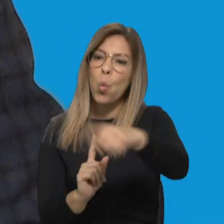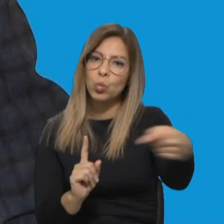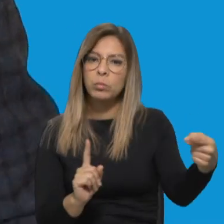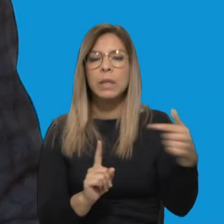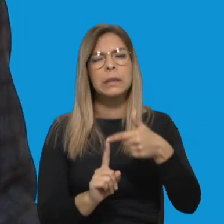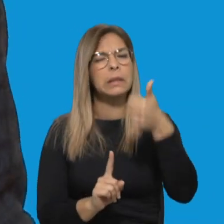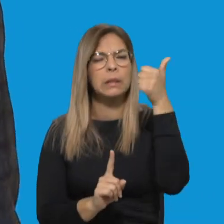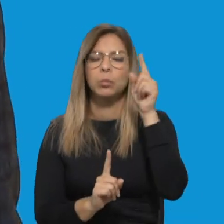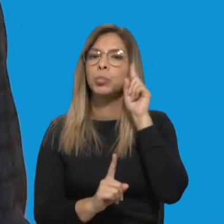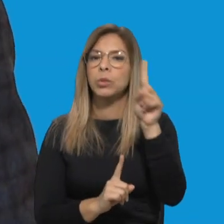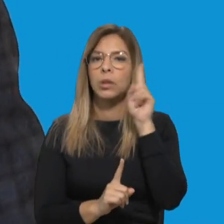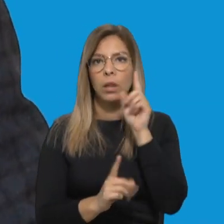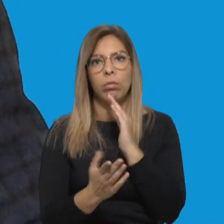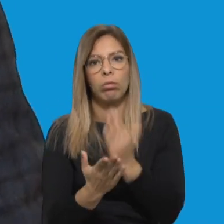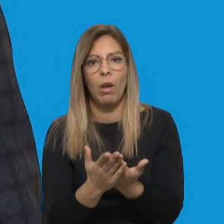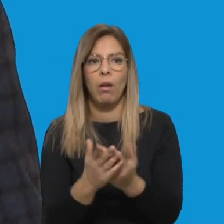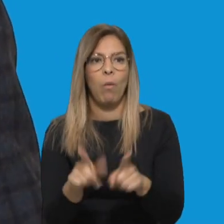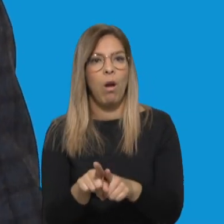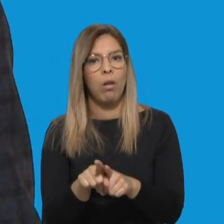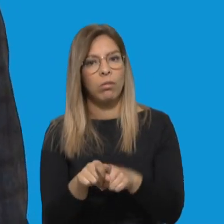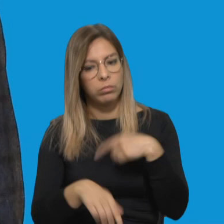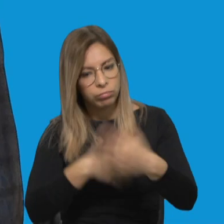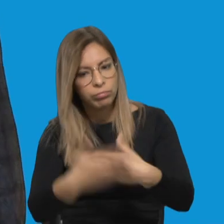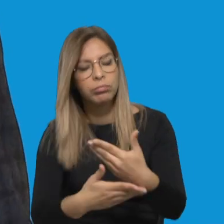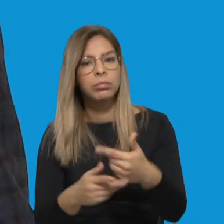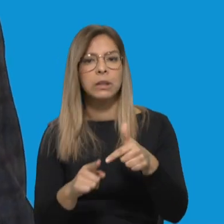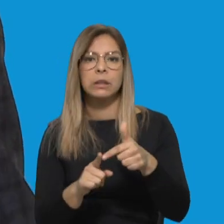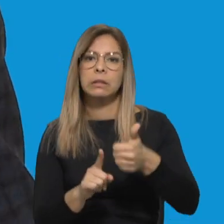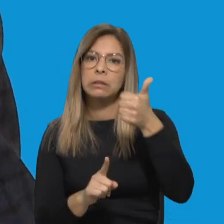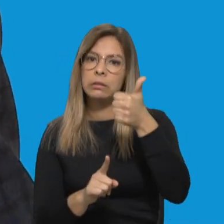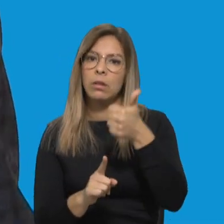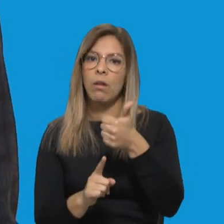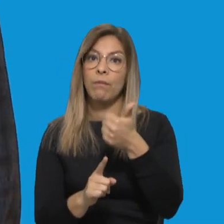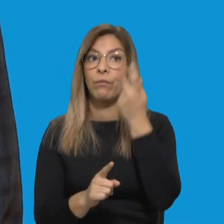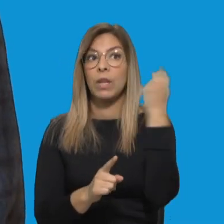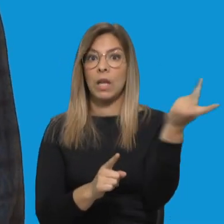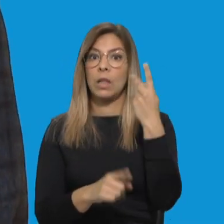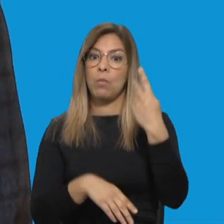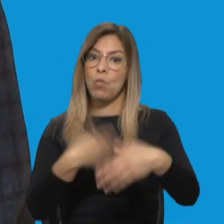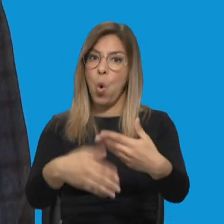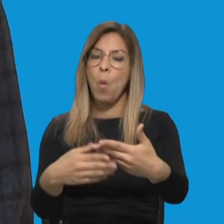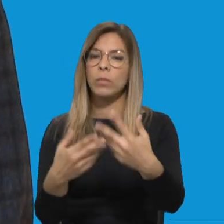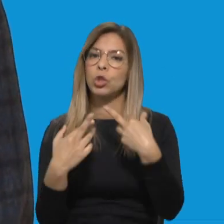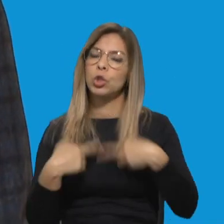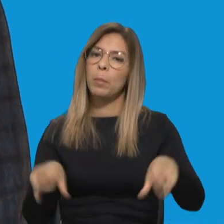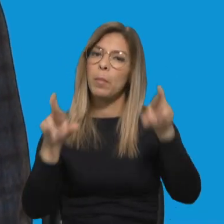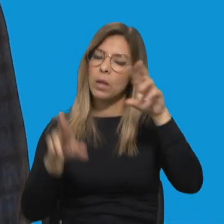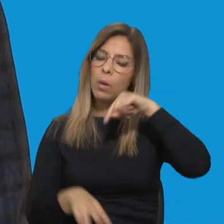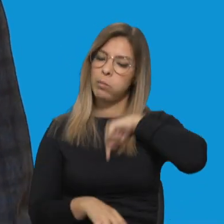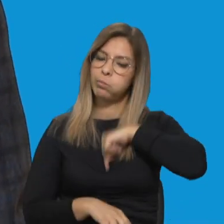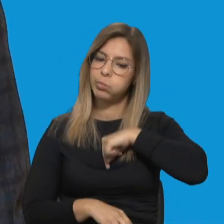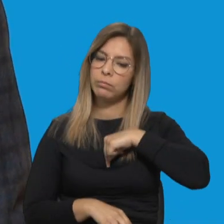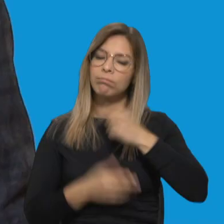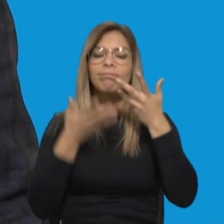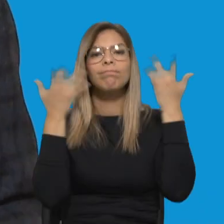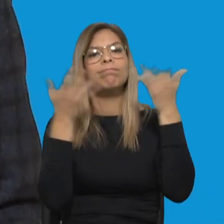importante para dar forma, para dar consistência, para dar vida à esperança que nos anima e que